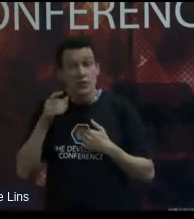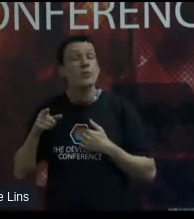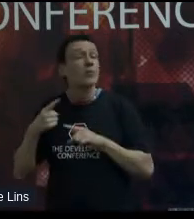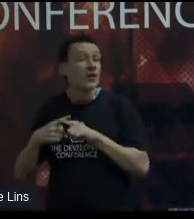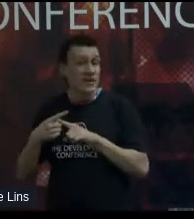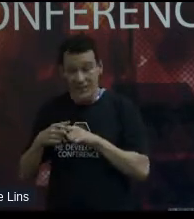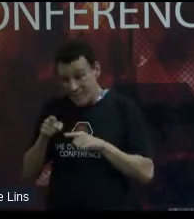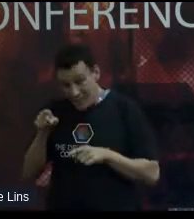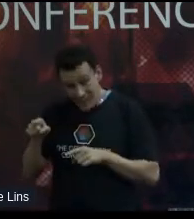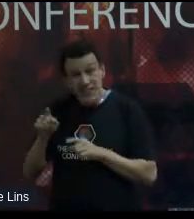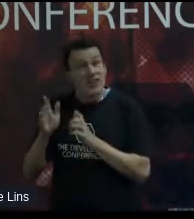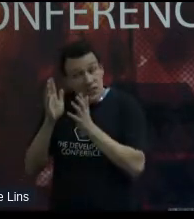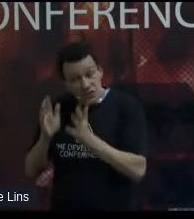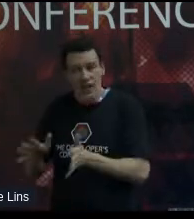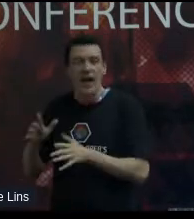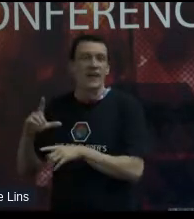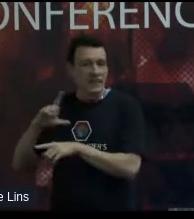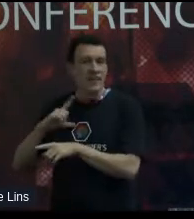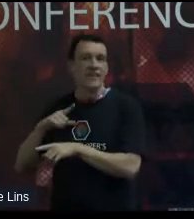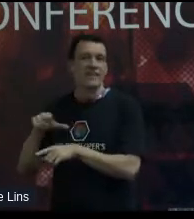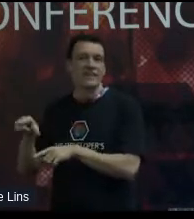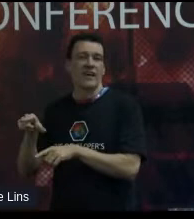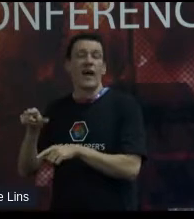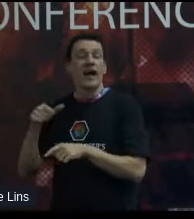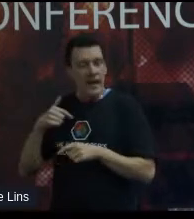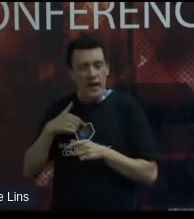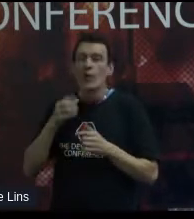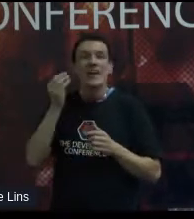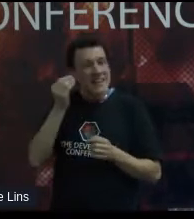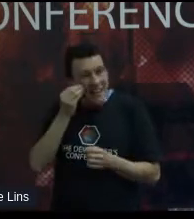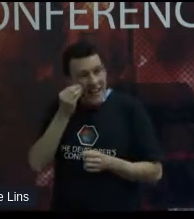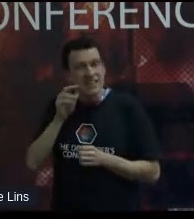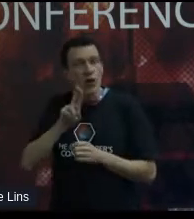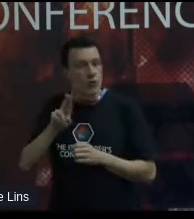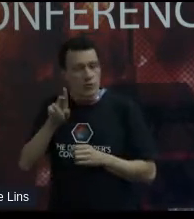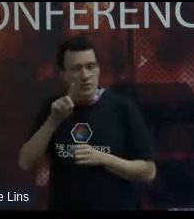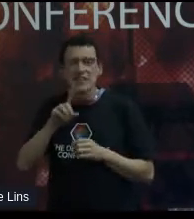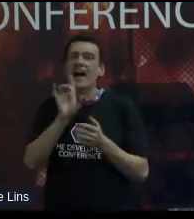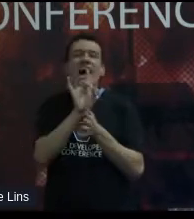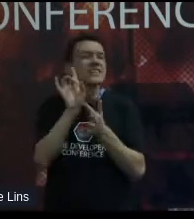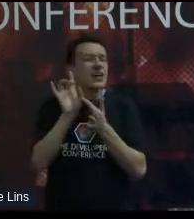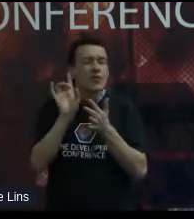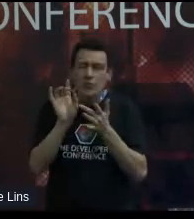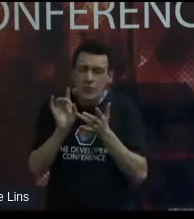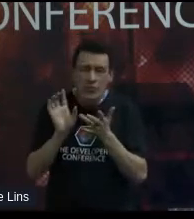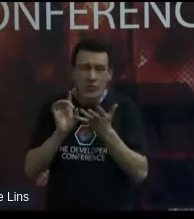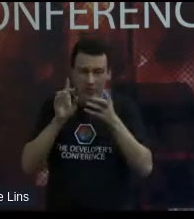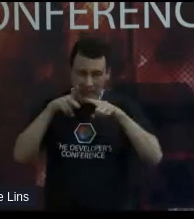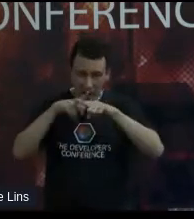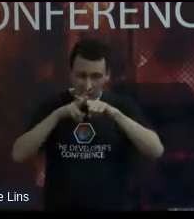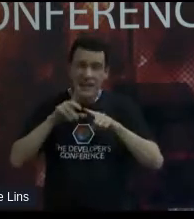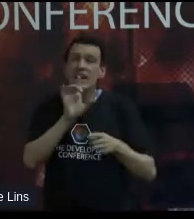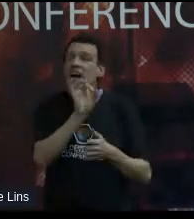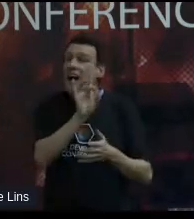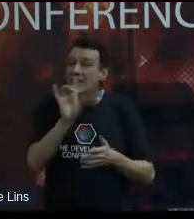proporciona para ele. Isso a gente tem no Talkback, a gente tem no VoiceOver, a gente tem no NVDA, a gente tem no JAWS, enfim, todos os leitores de tela